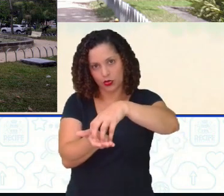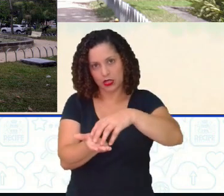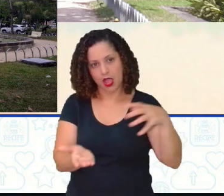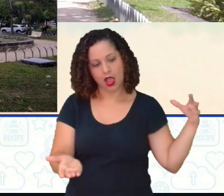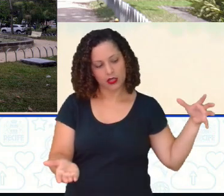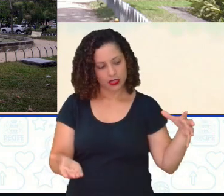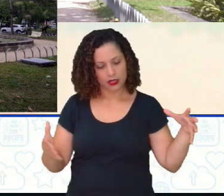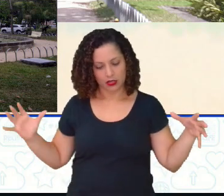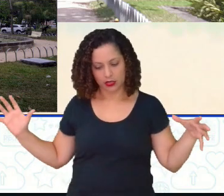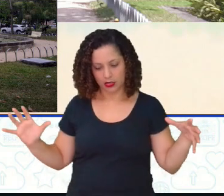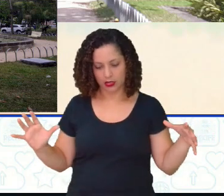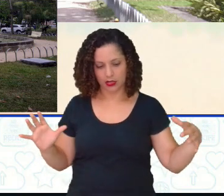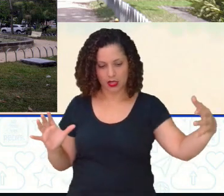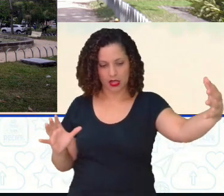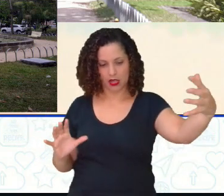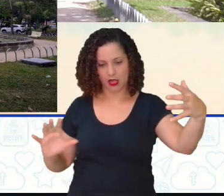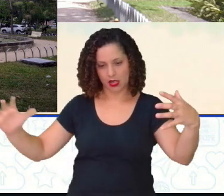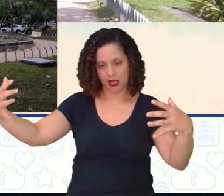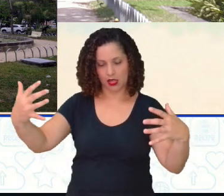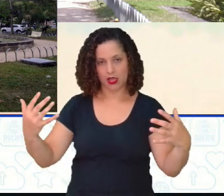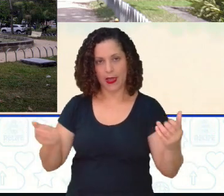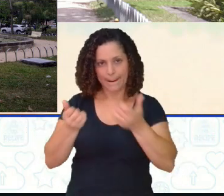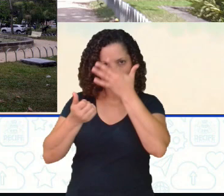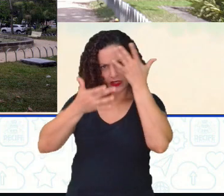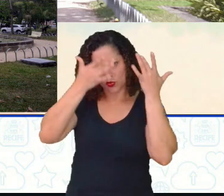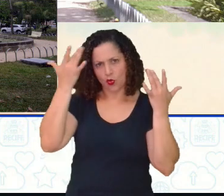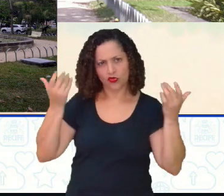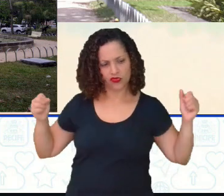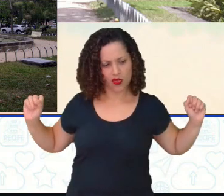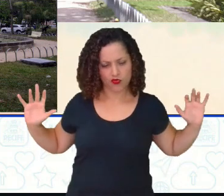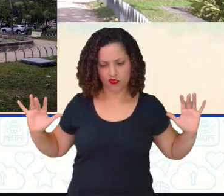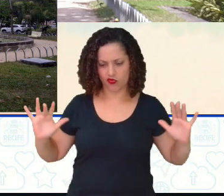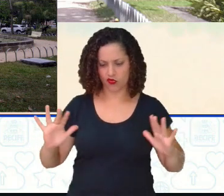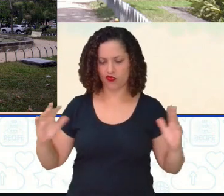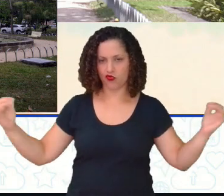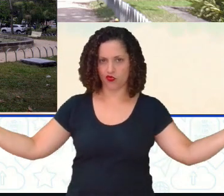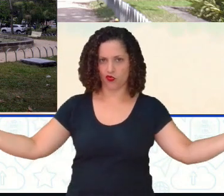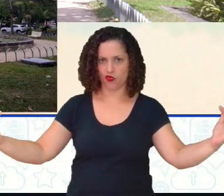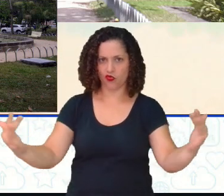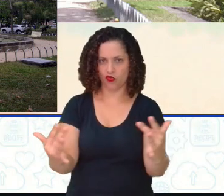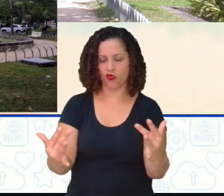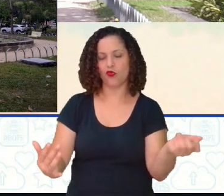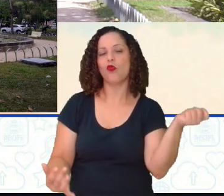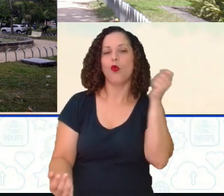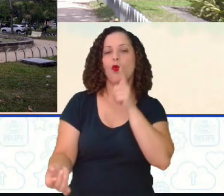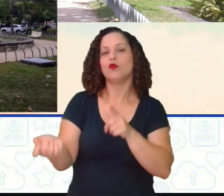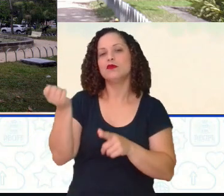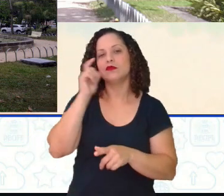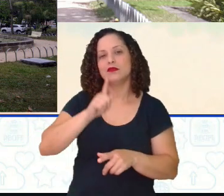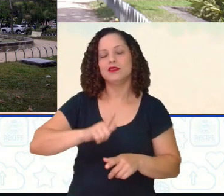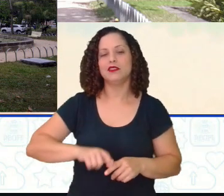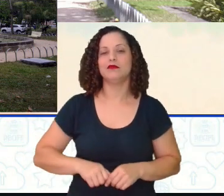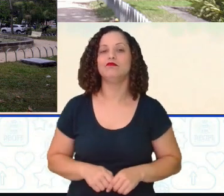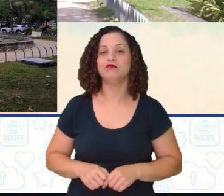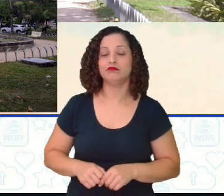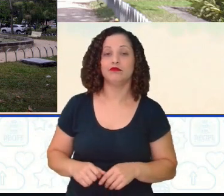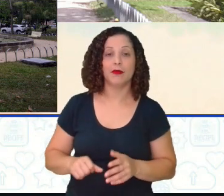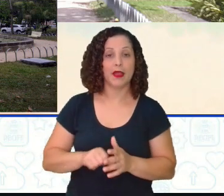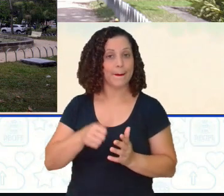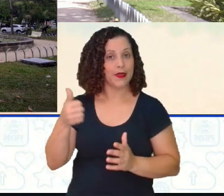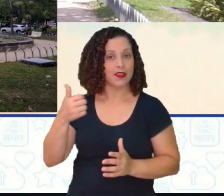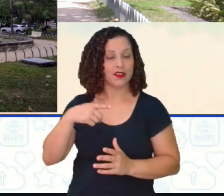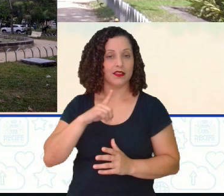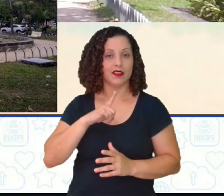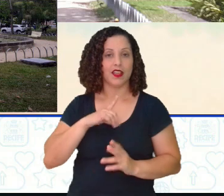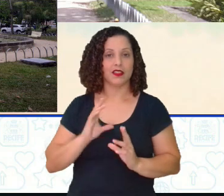de pedestre. Isso é uma característica. Então, ele tem uma primeira parte, onde ele traz aí, ele faz um conjunto